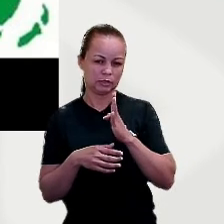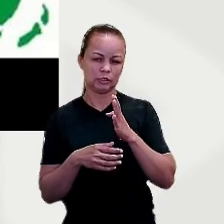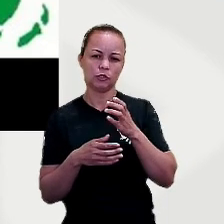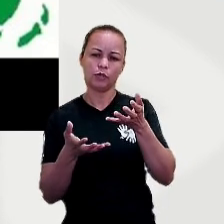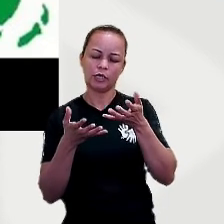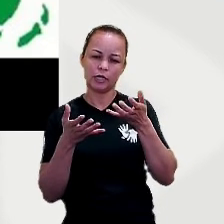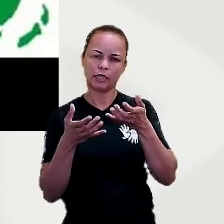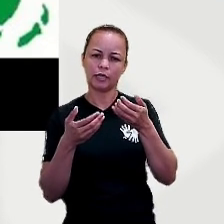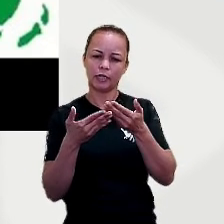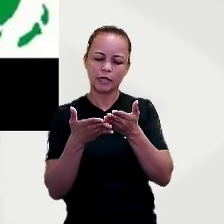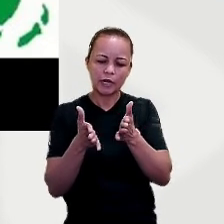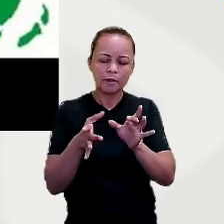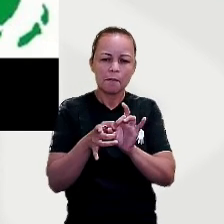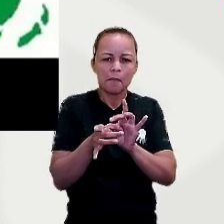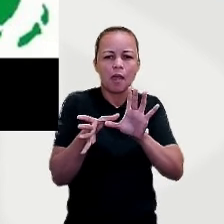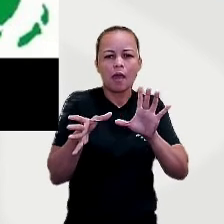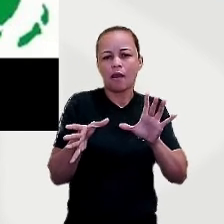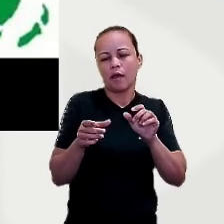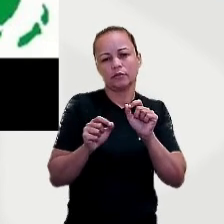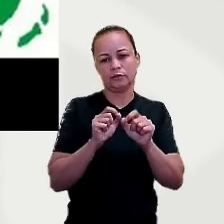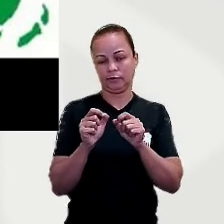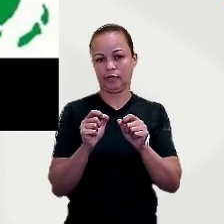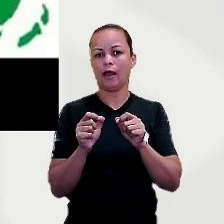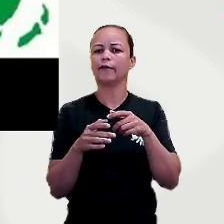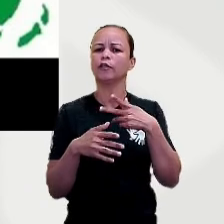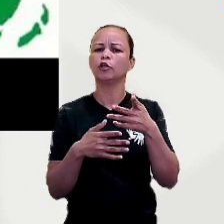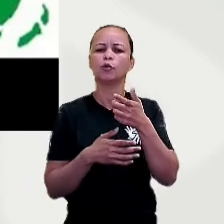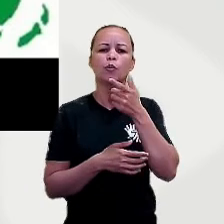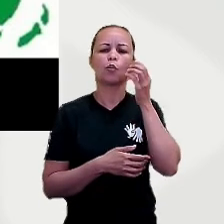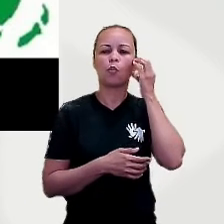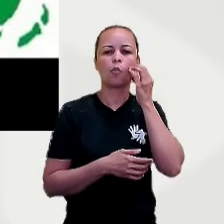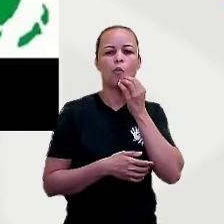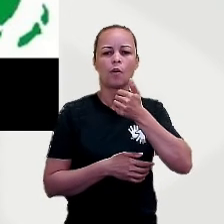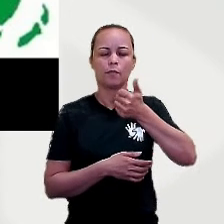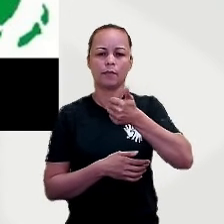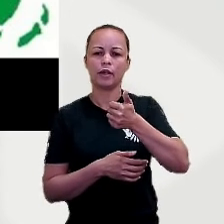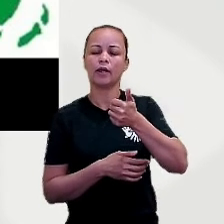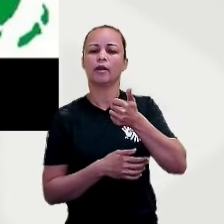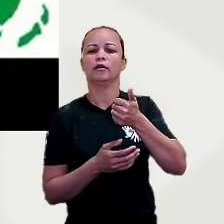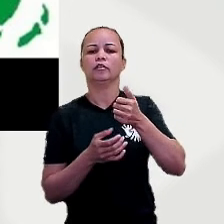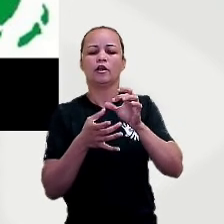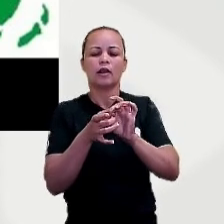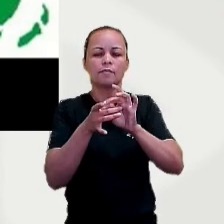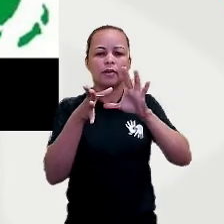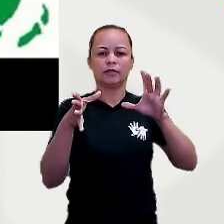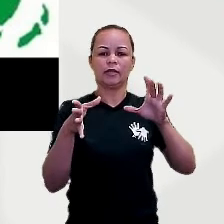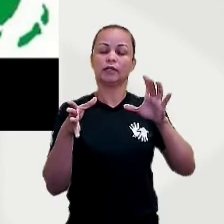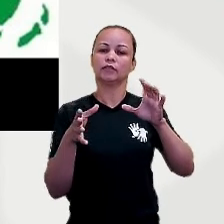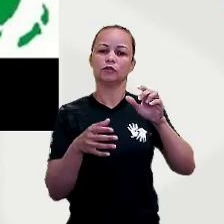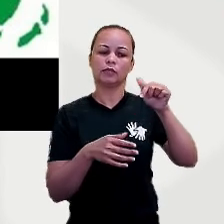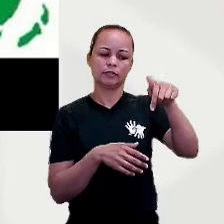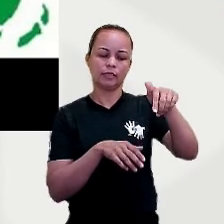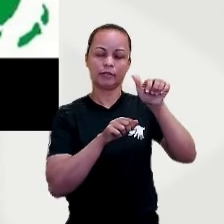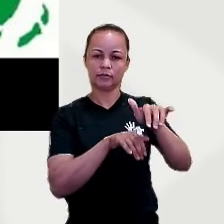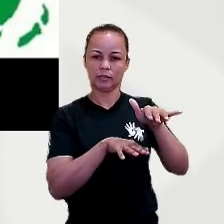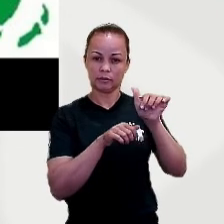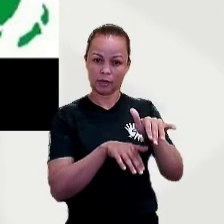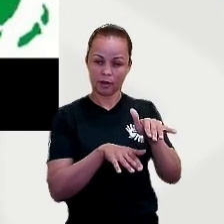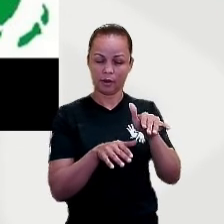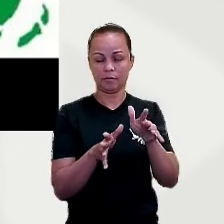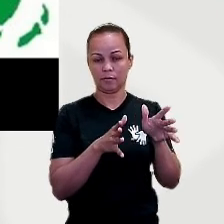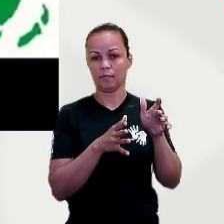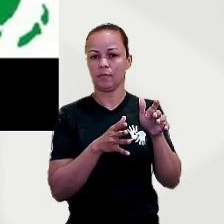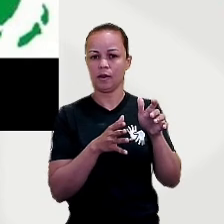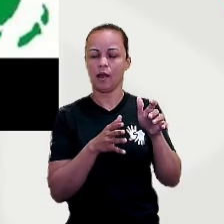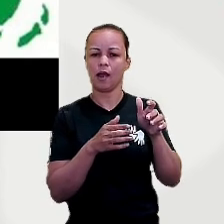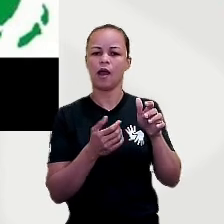do Brasil. Então, Dom Pedro foi lá e fez a independência. No dia 7 de setembro de 1822, às margens do Ipiranga, ele